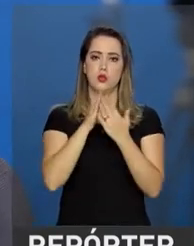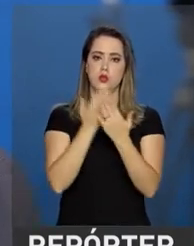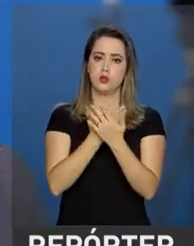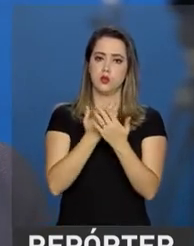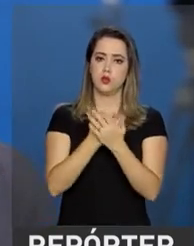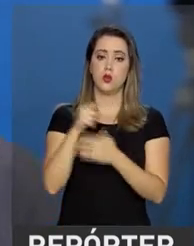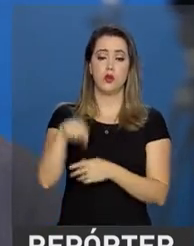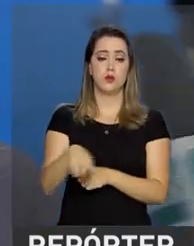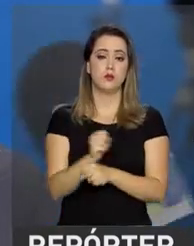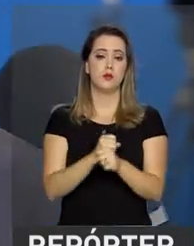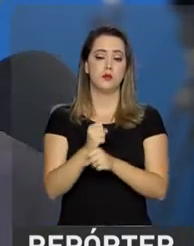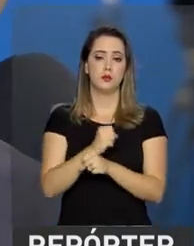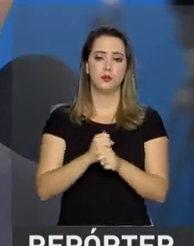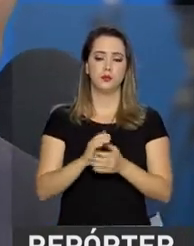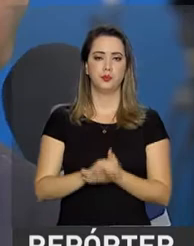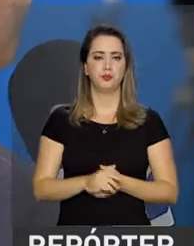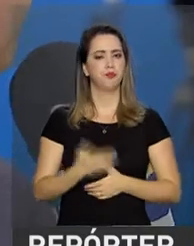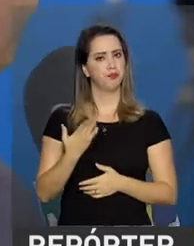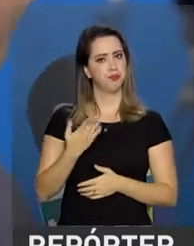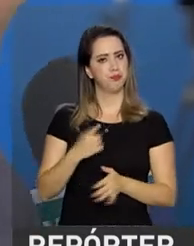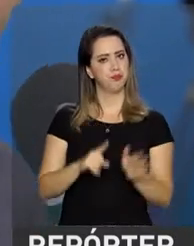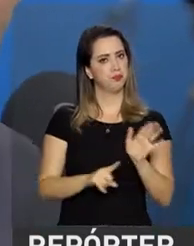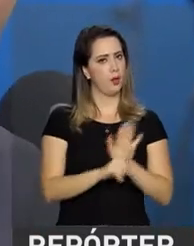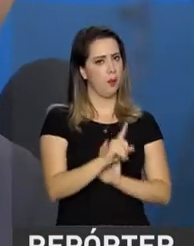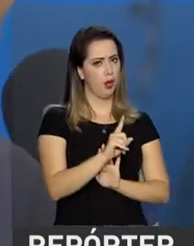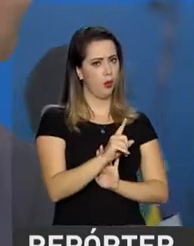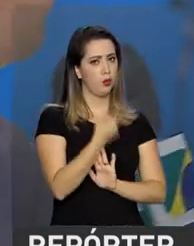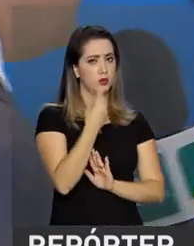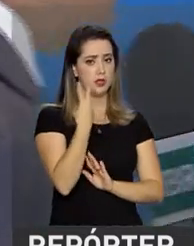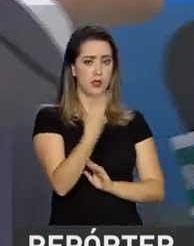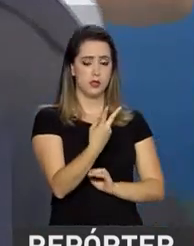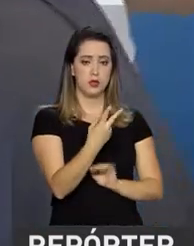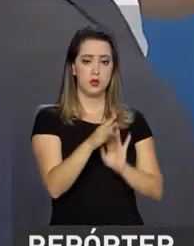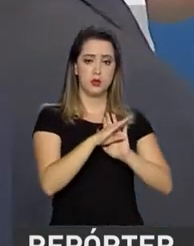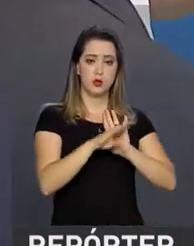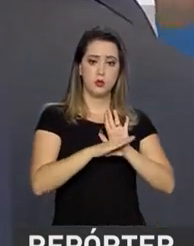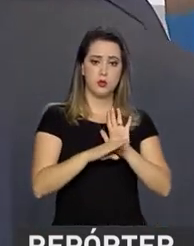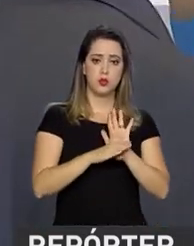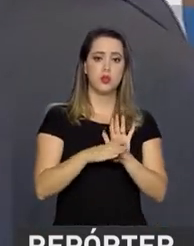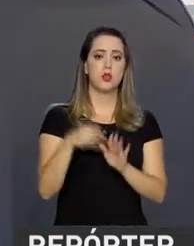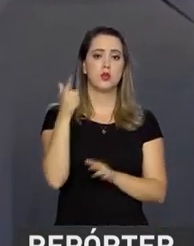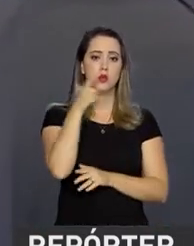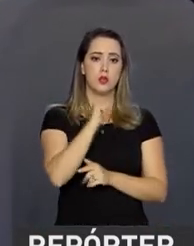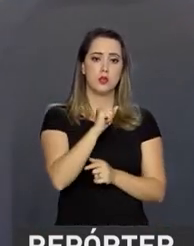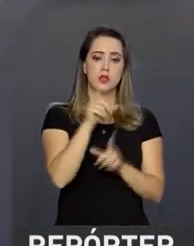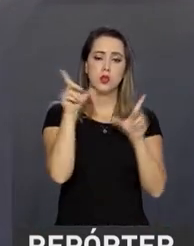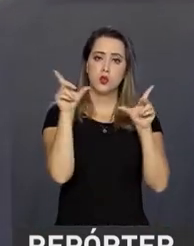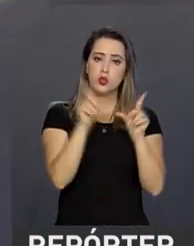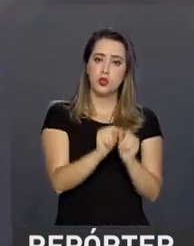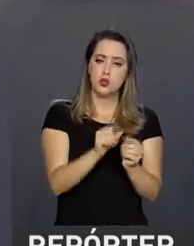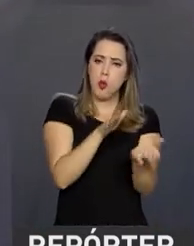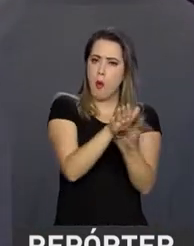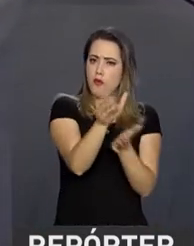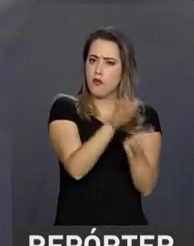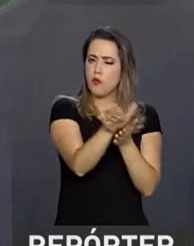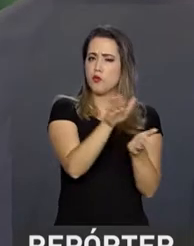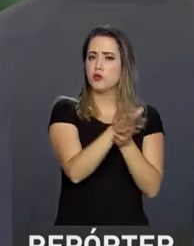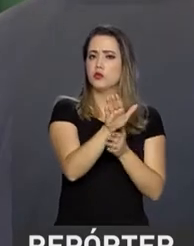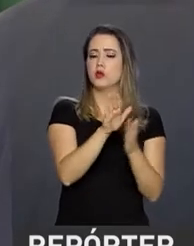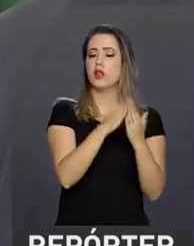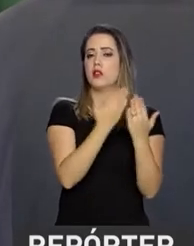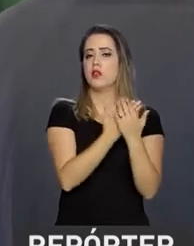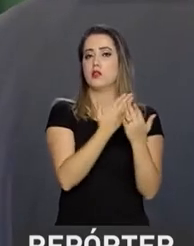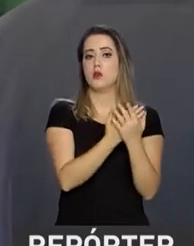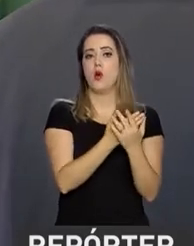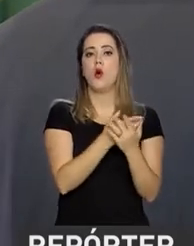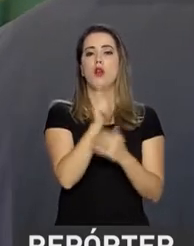corrente ano. Esses dois projetos conseguiram combater a evasão escolar, que é grande no ensino médio, e conseguiram aumentar